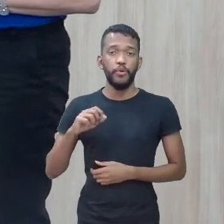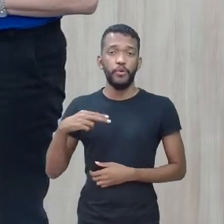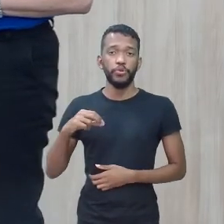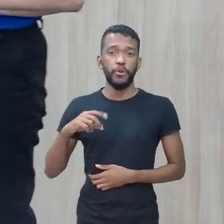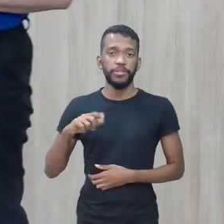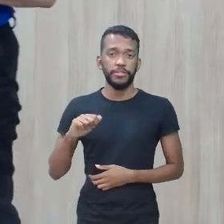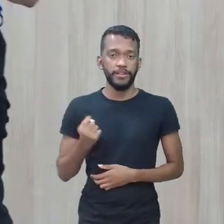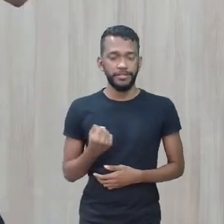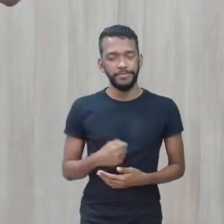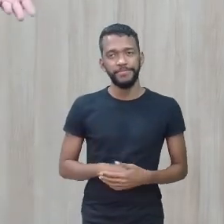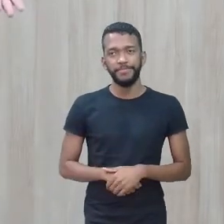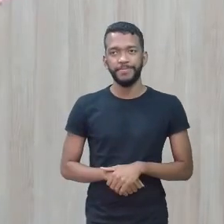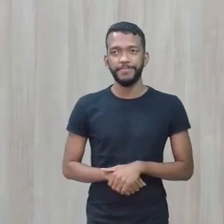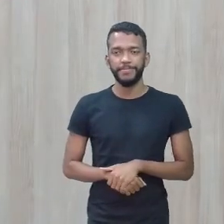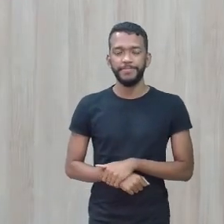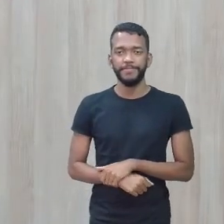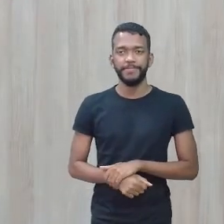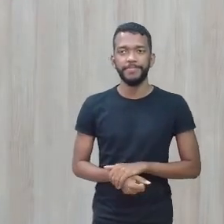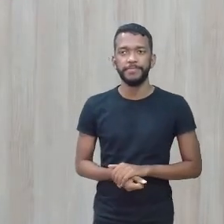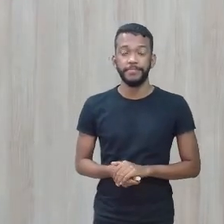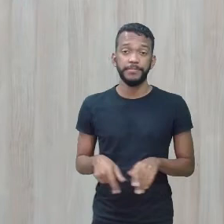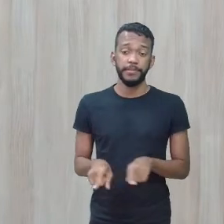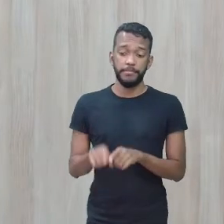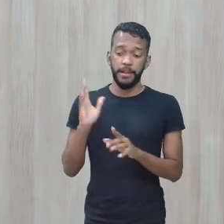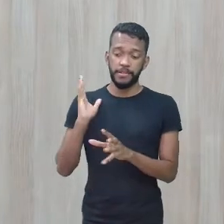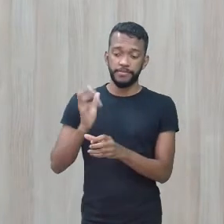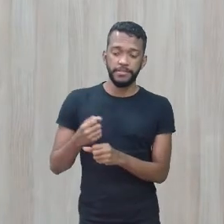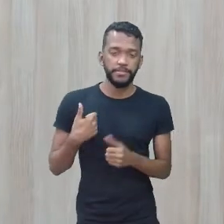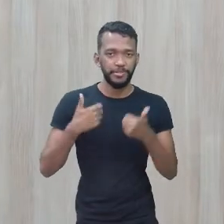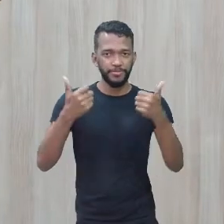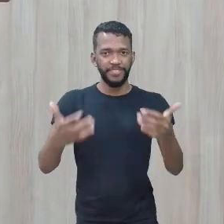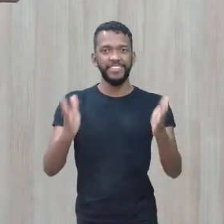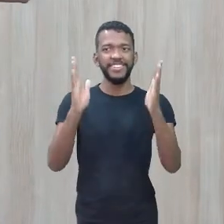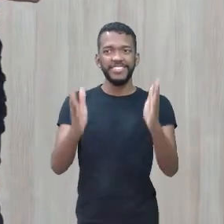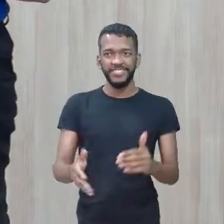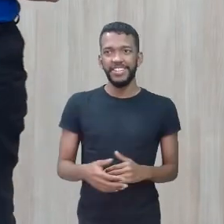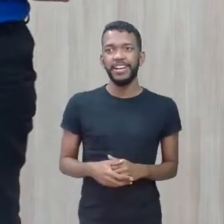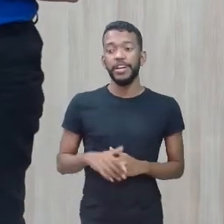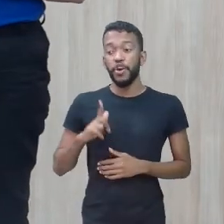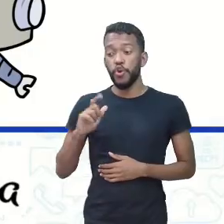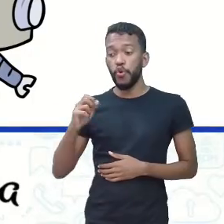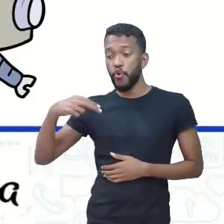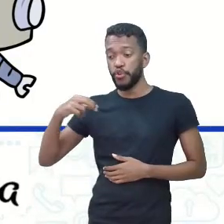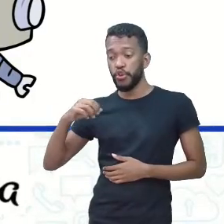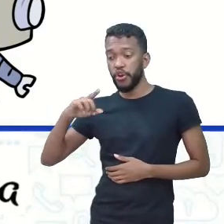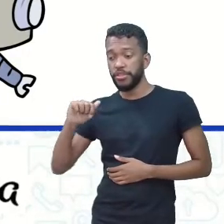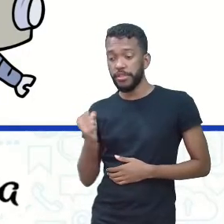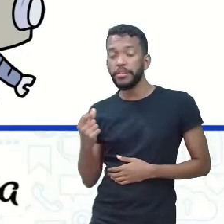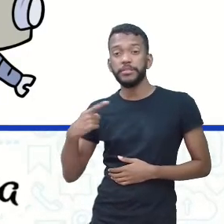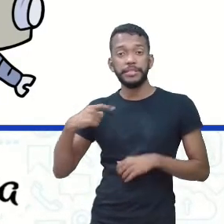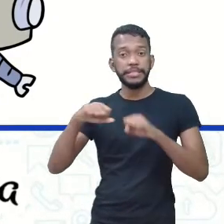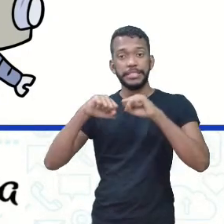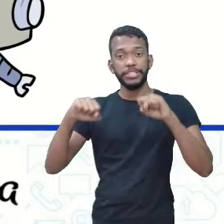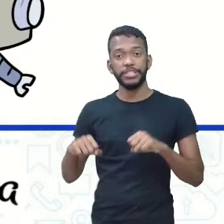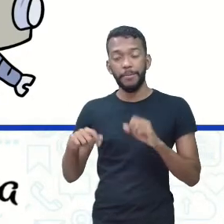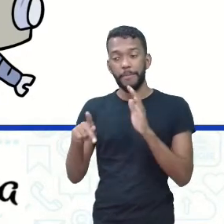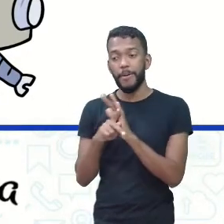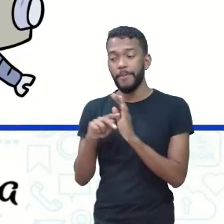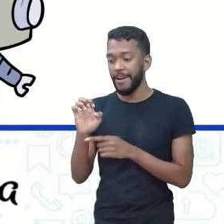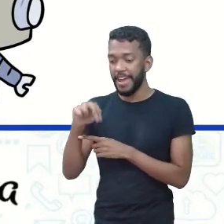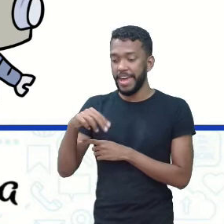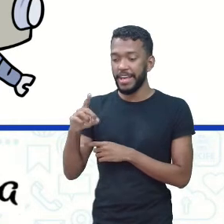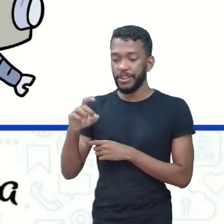E aqui, revisando o que eu disse, as gônadas são glândulas do sistema endócrino e